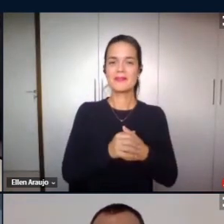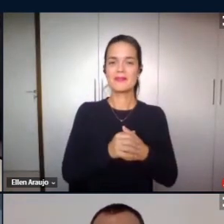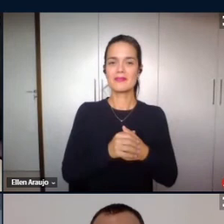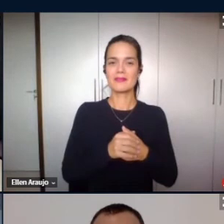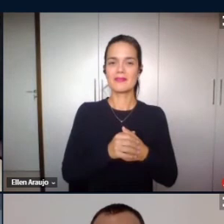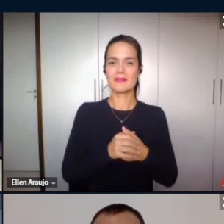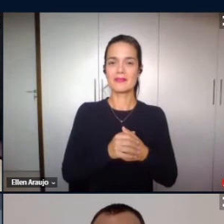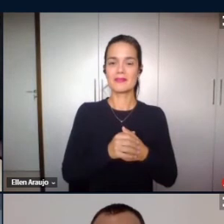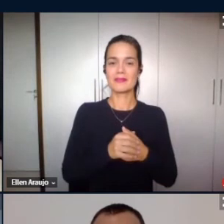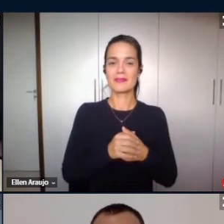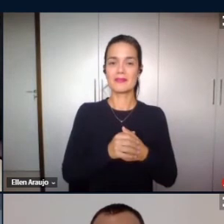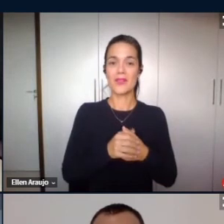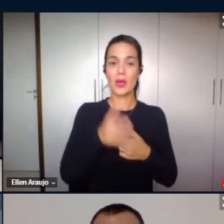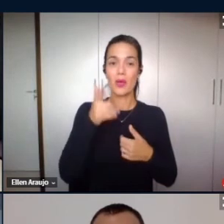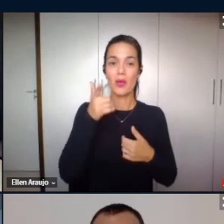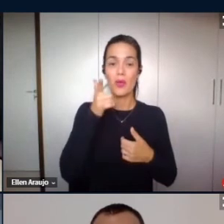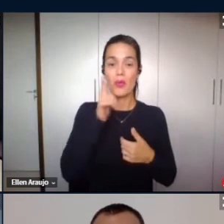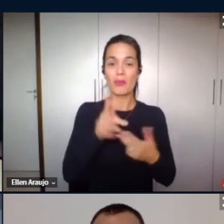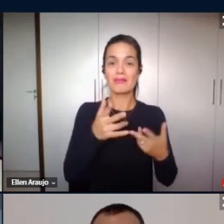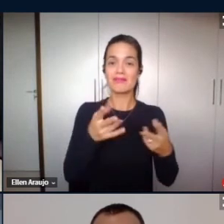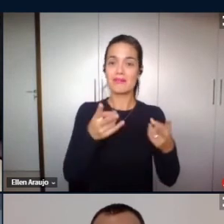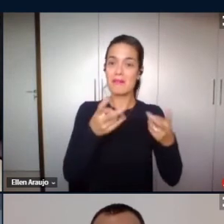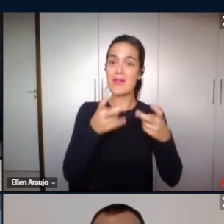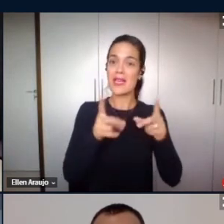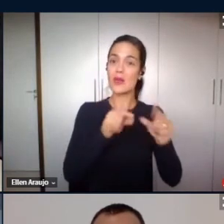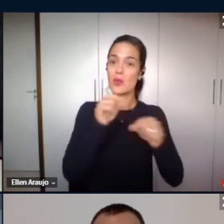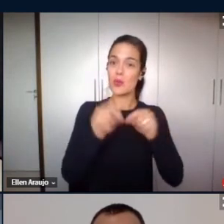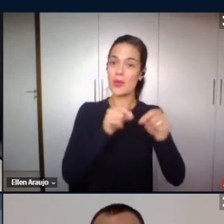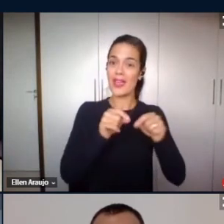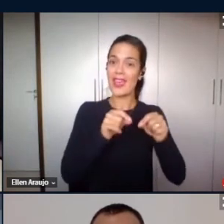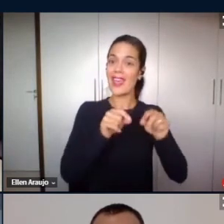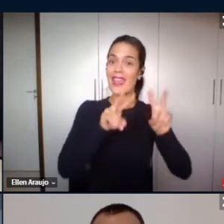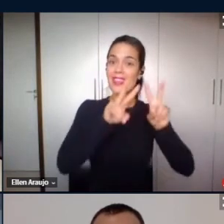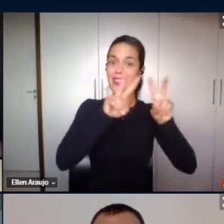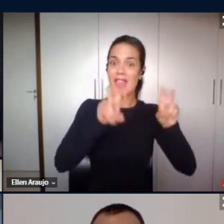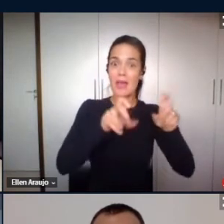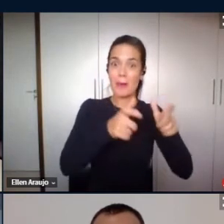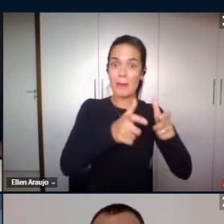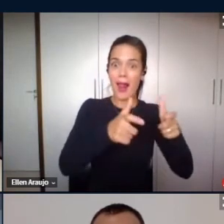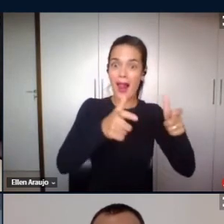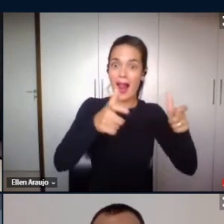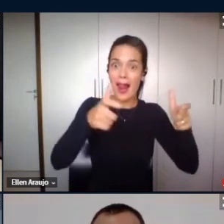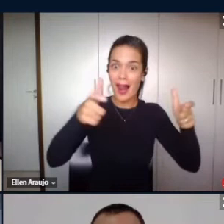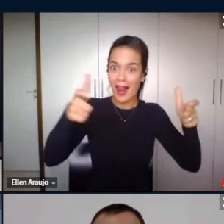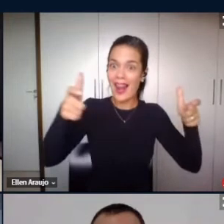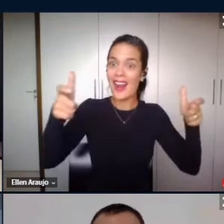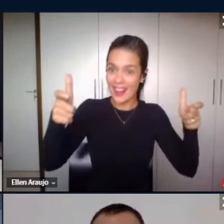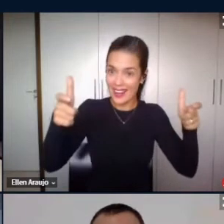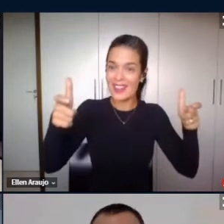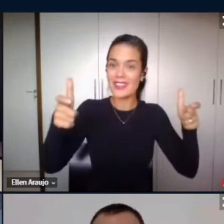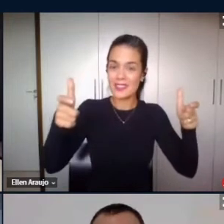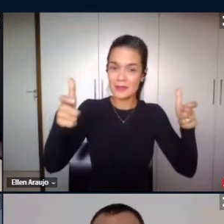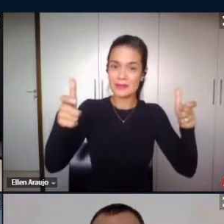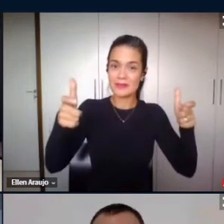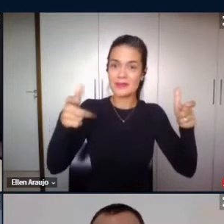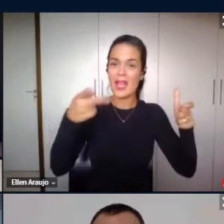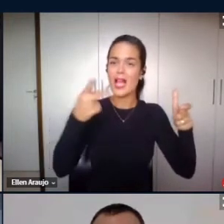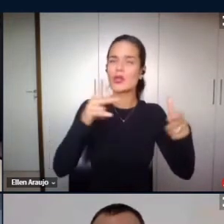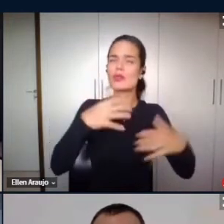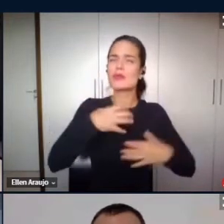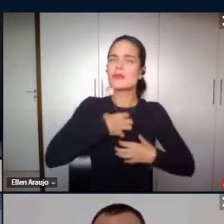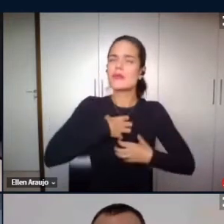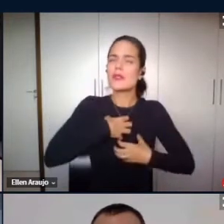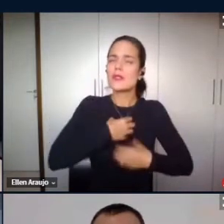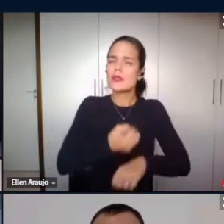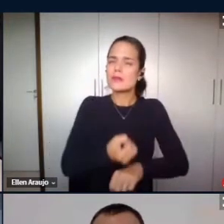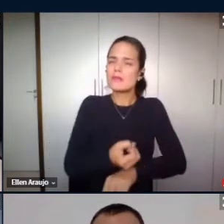Ver a amplitude, até onde ele vai chegar. Né? A tua sensibilidade